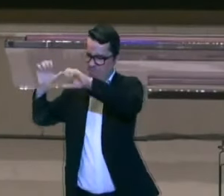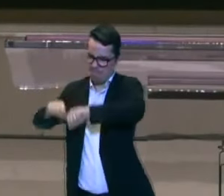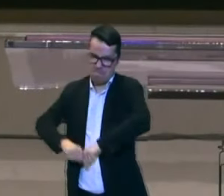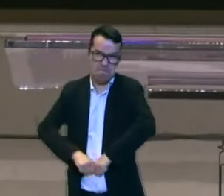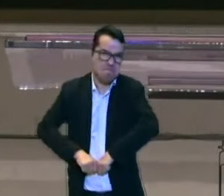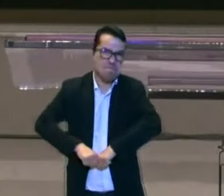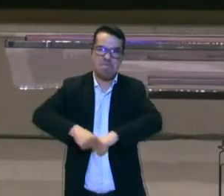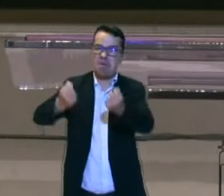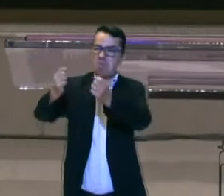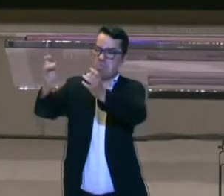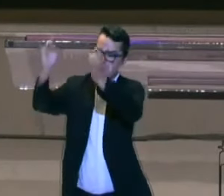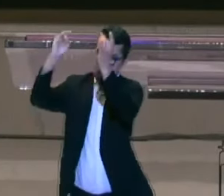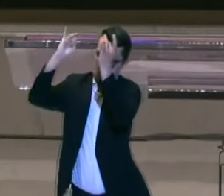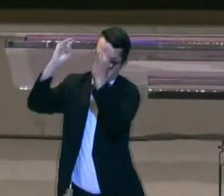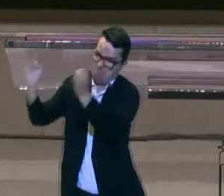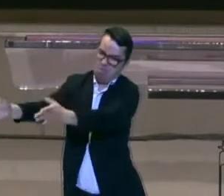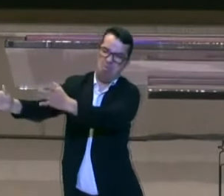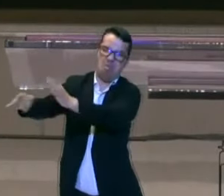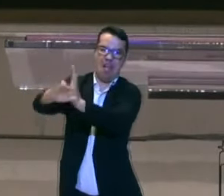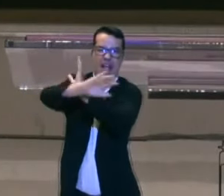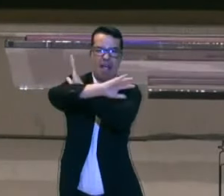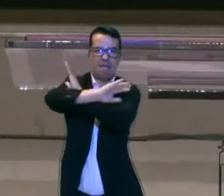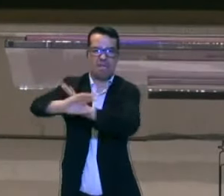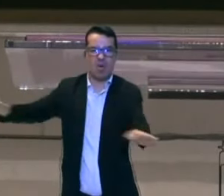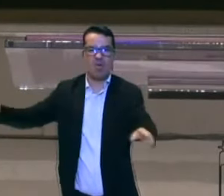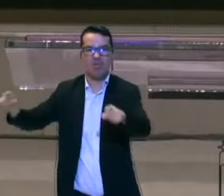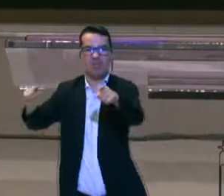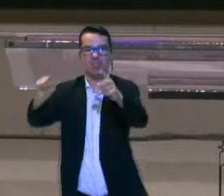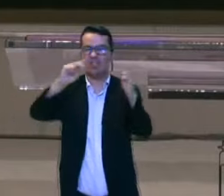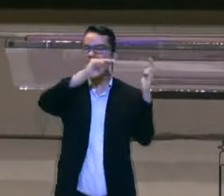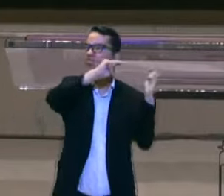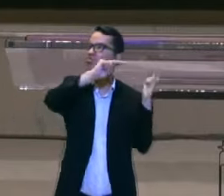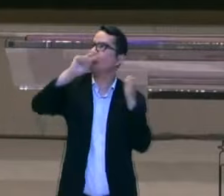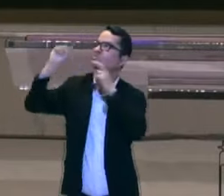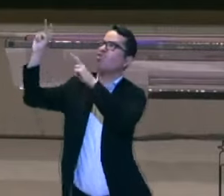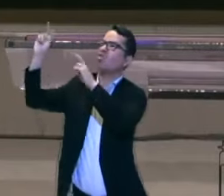de cobiça. Deus já revelou. Põe em prática.